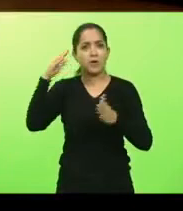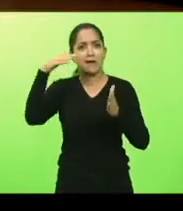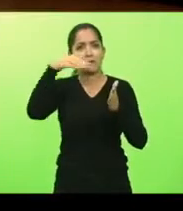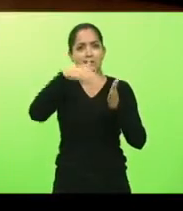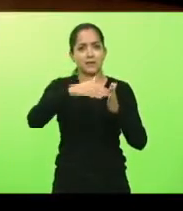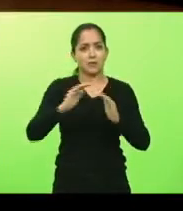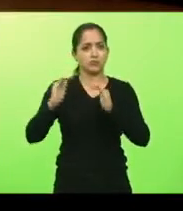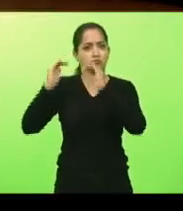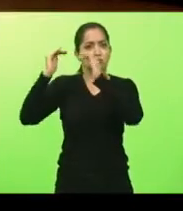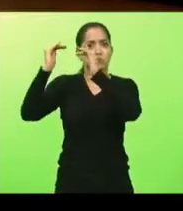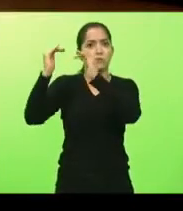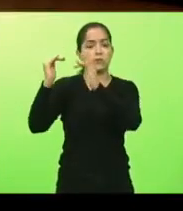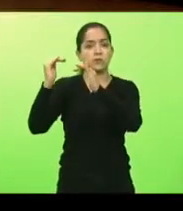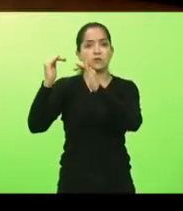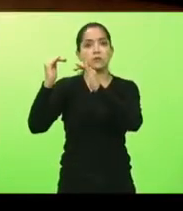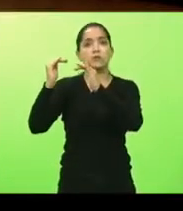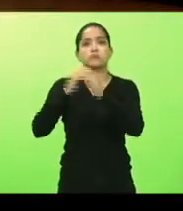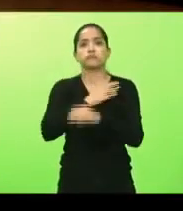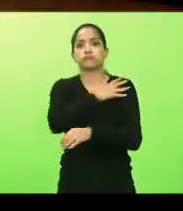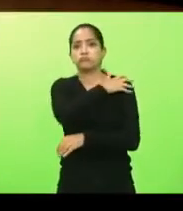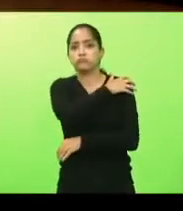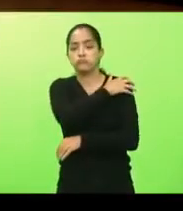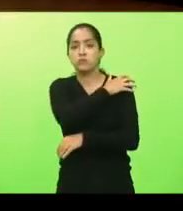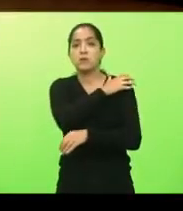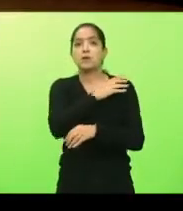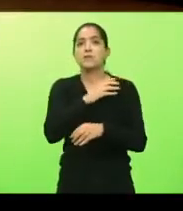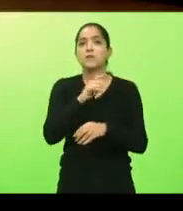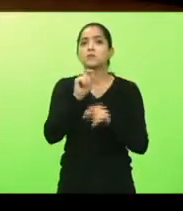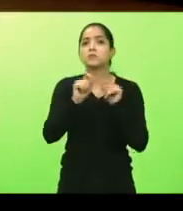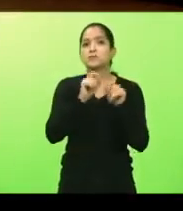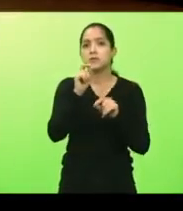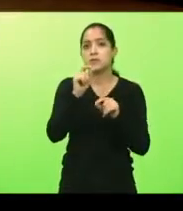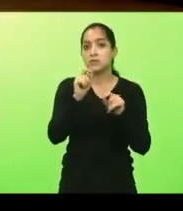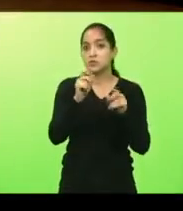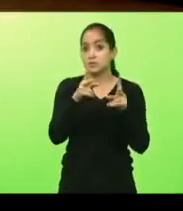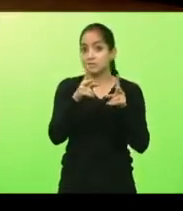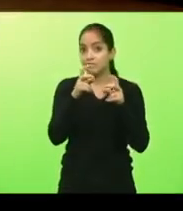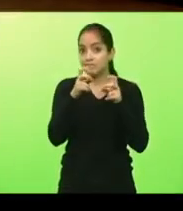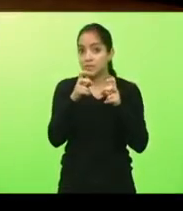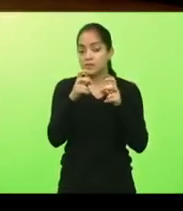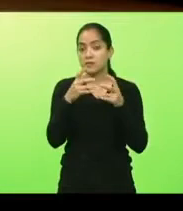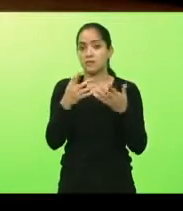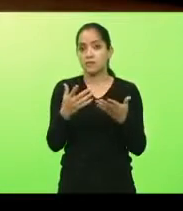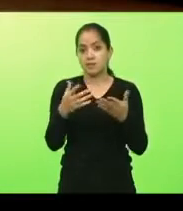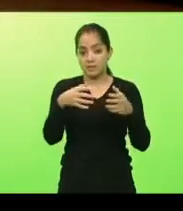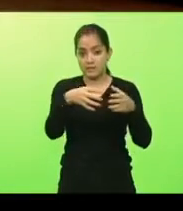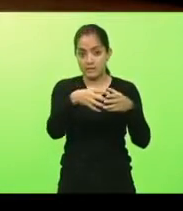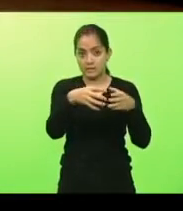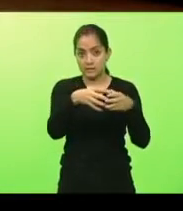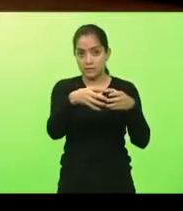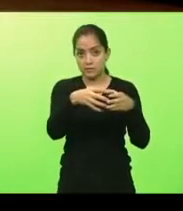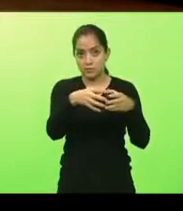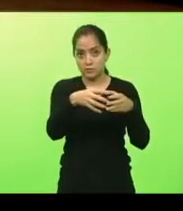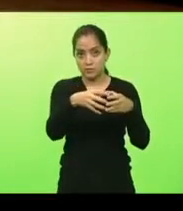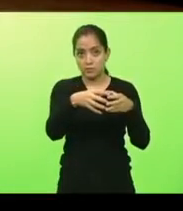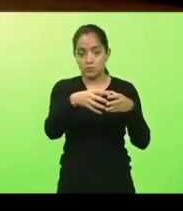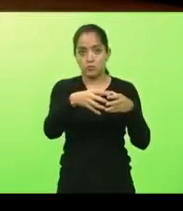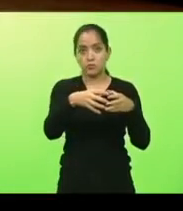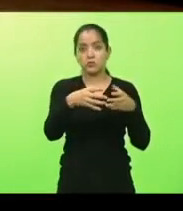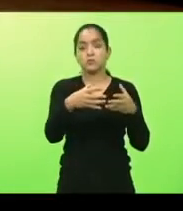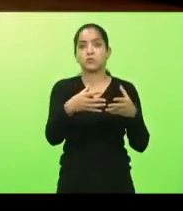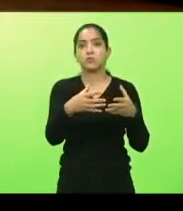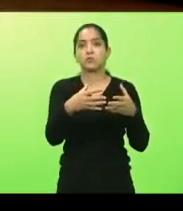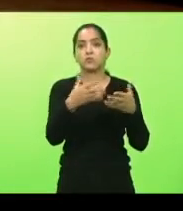polícia. Mas o que a gente tem visto, principalmente desse grupo de militares